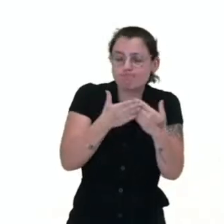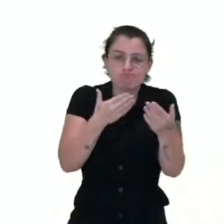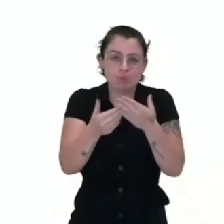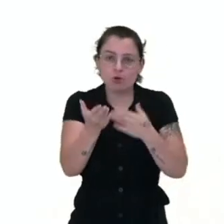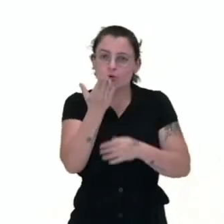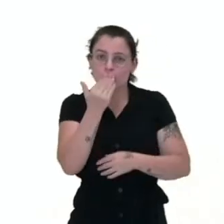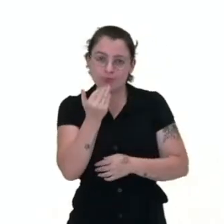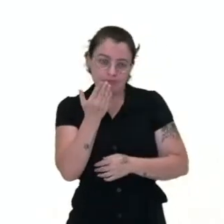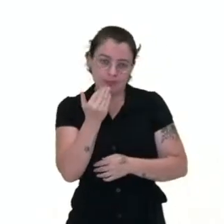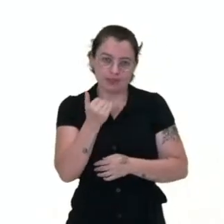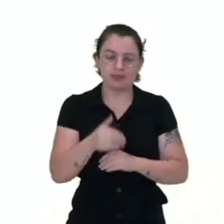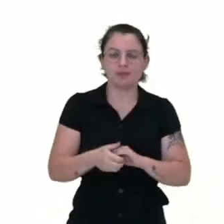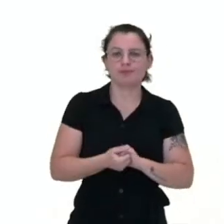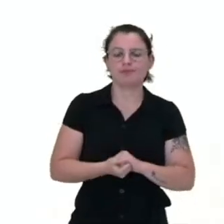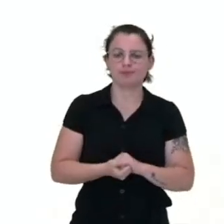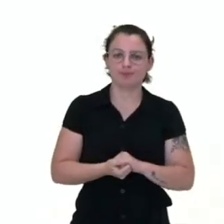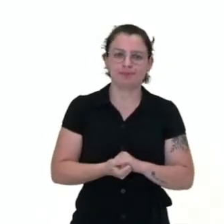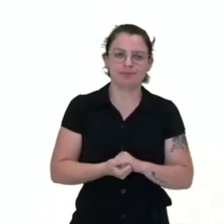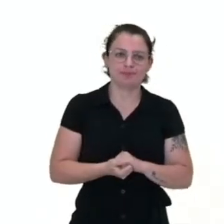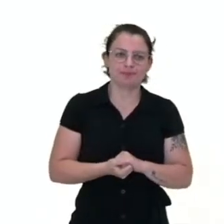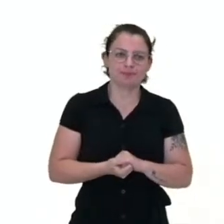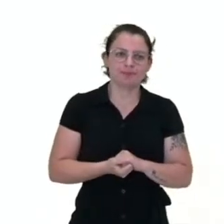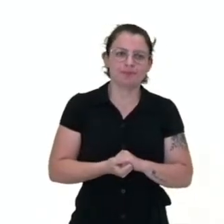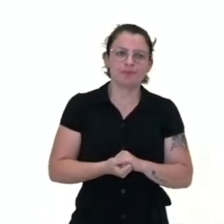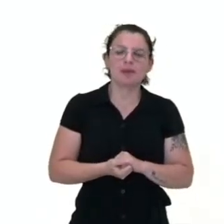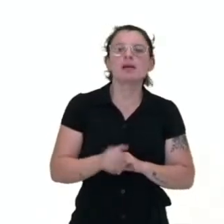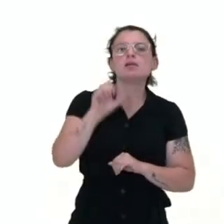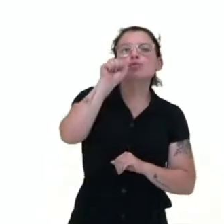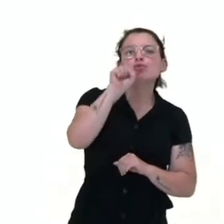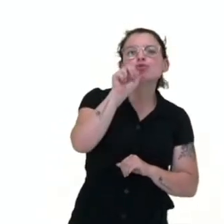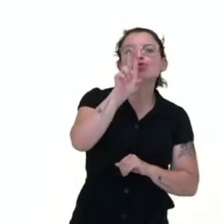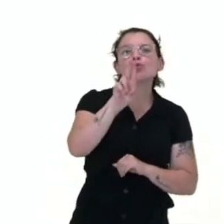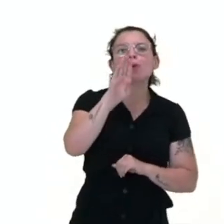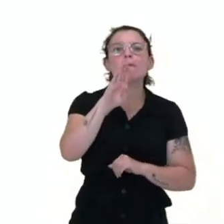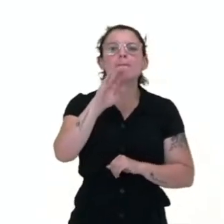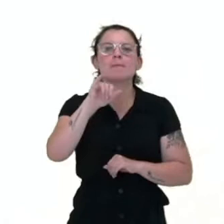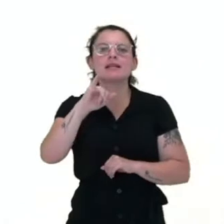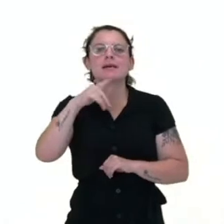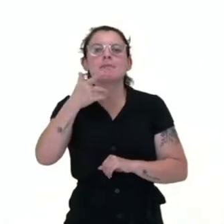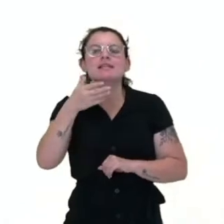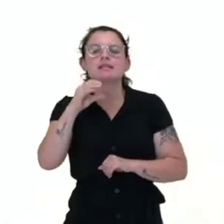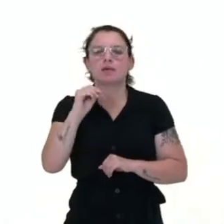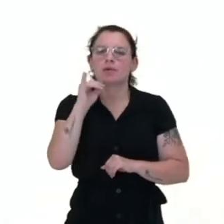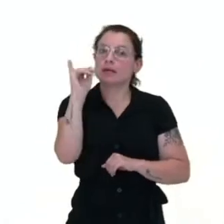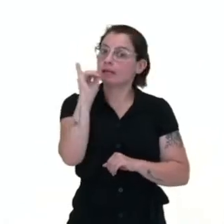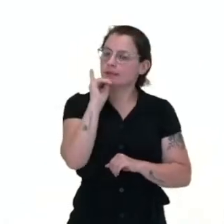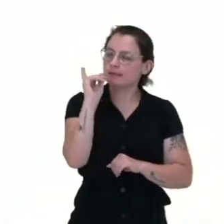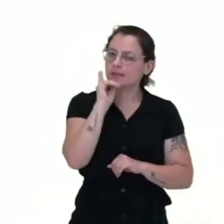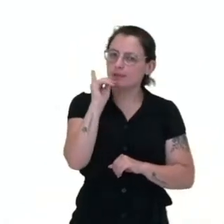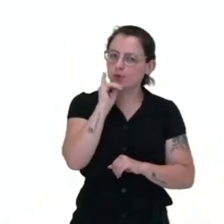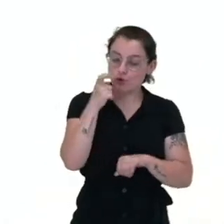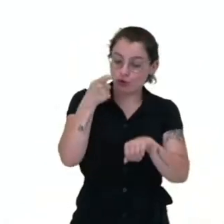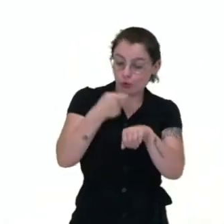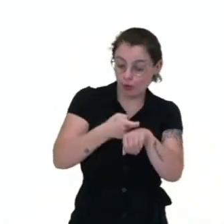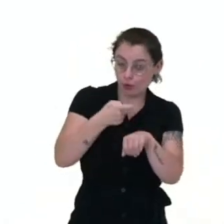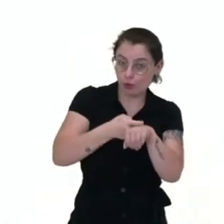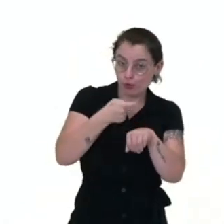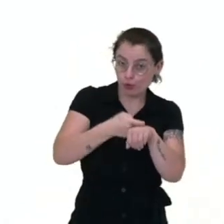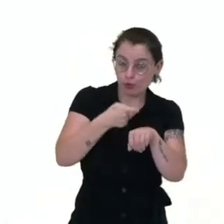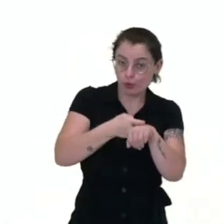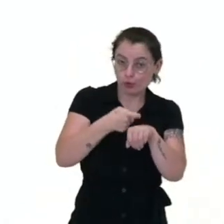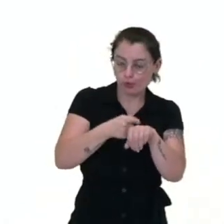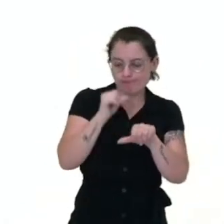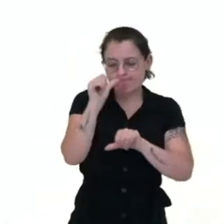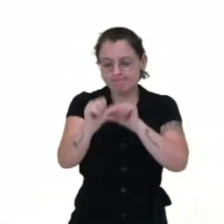de um alimento que a gente vai consumir. E a sublimação é a passagem do estado sólido para o